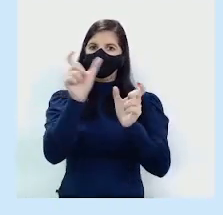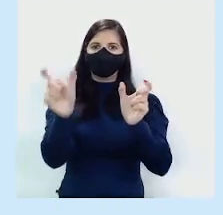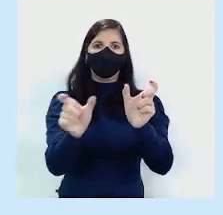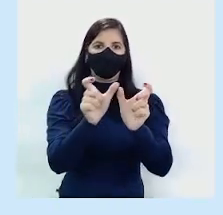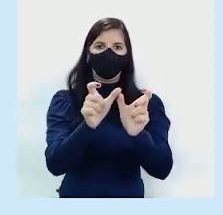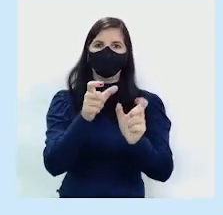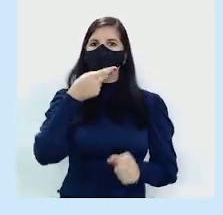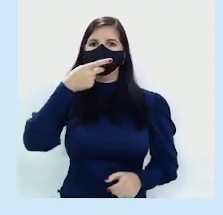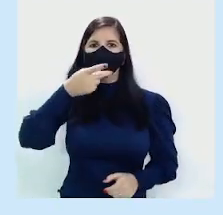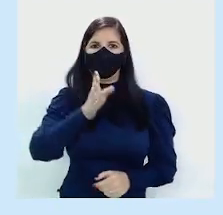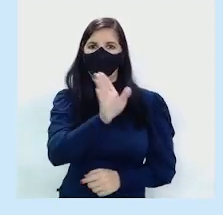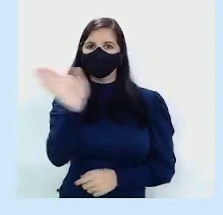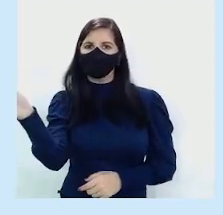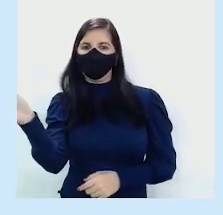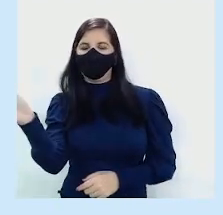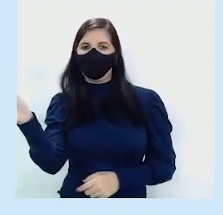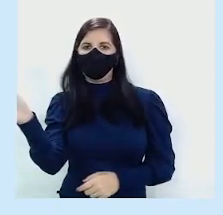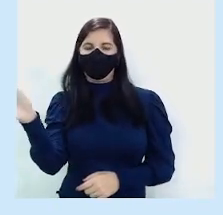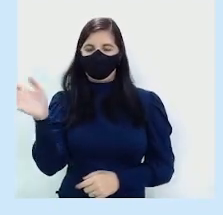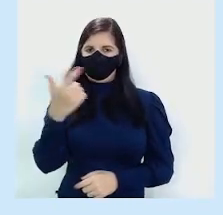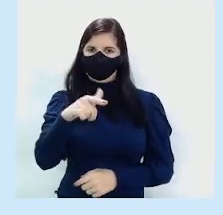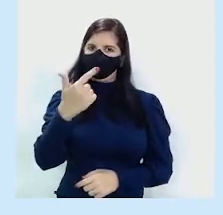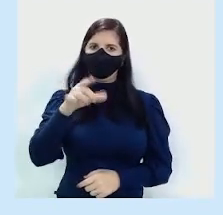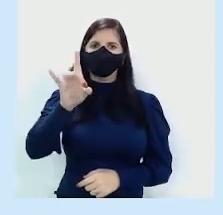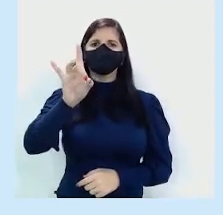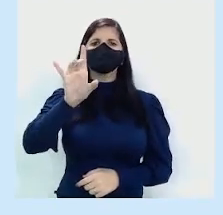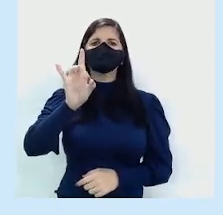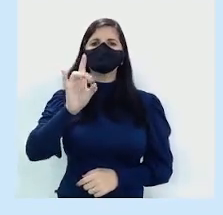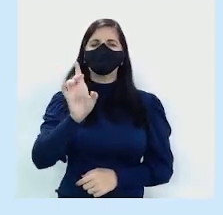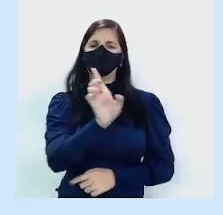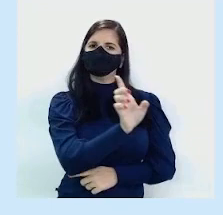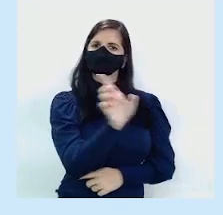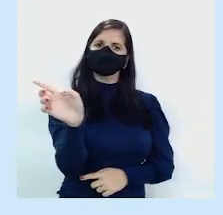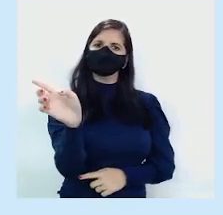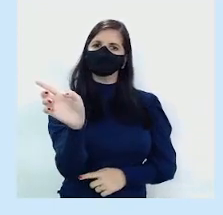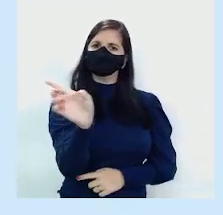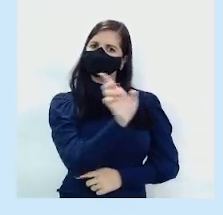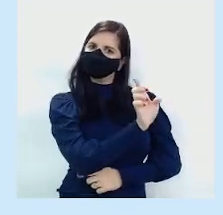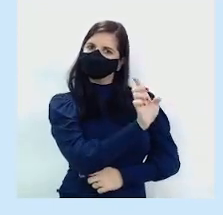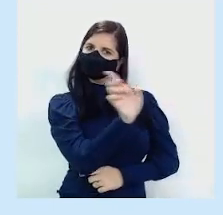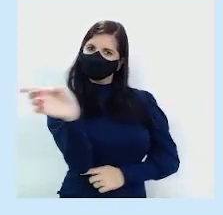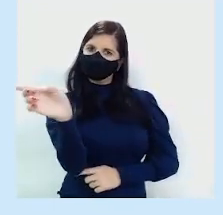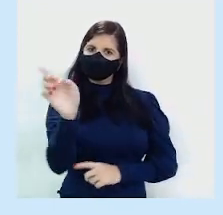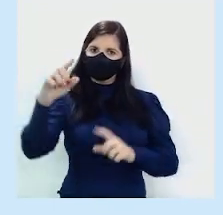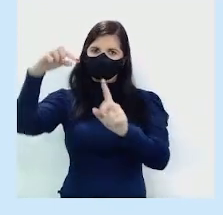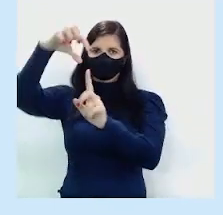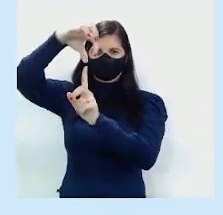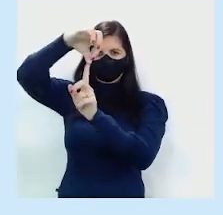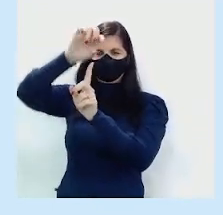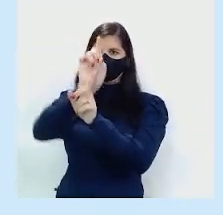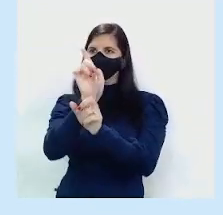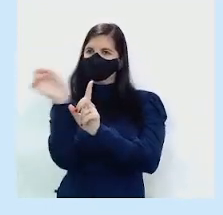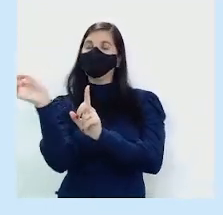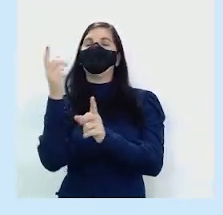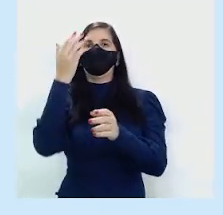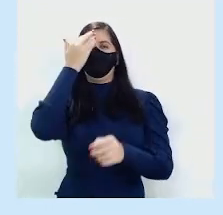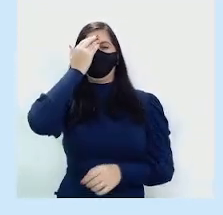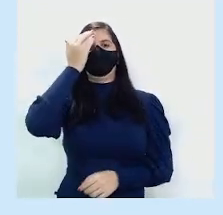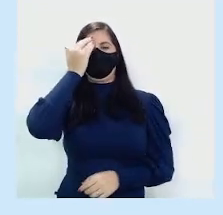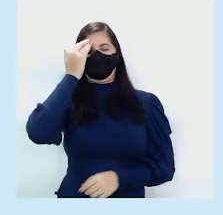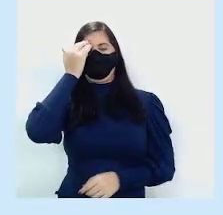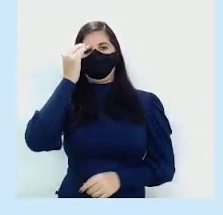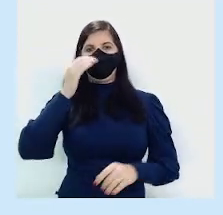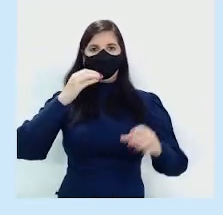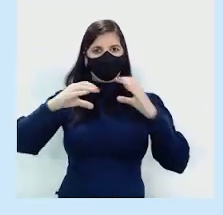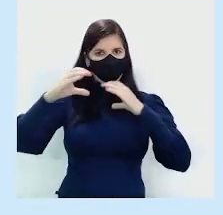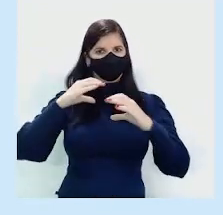dizendo vire à direita. Não existe isso. É simplesmente um símbolo, mas que a partir disso você vai entender o que ele está dizendo.